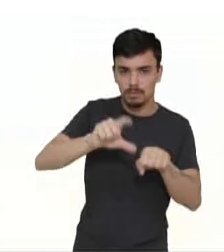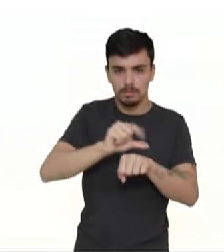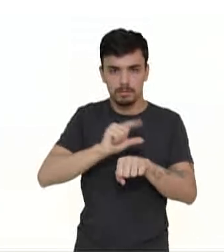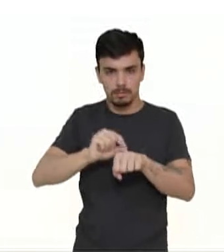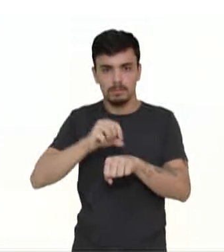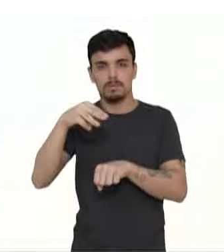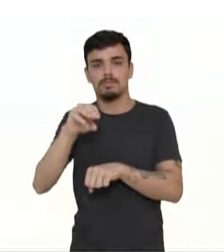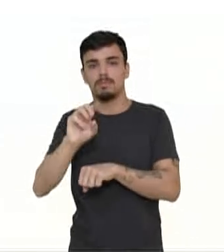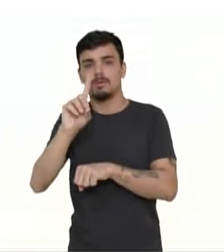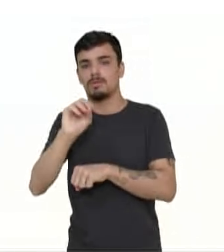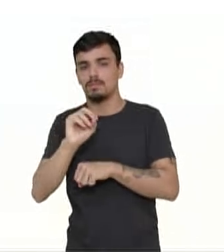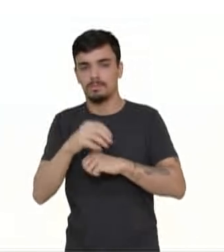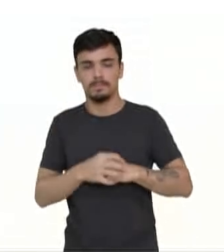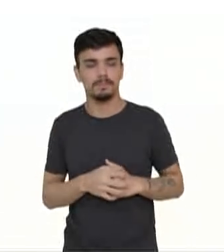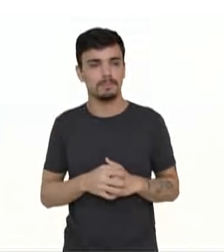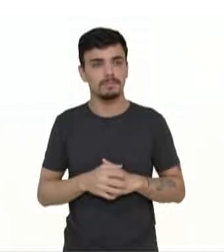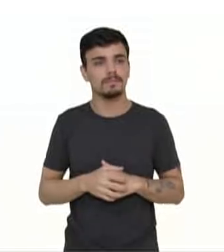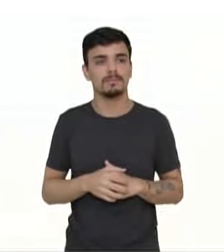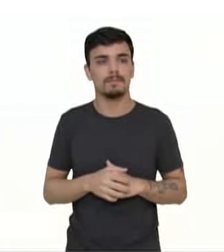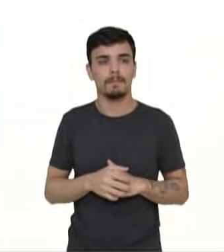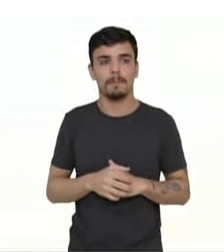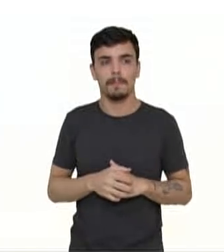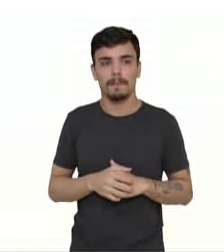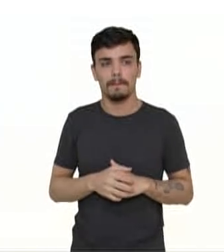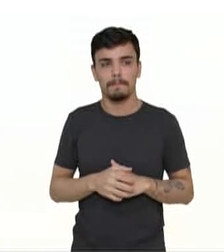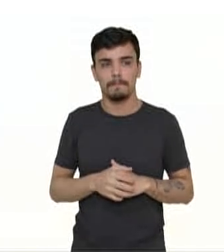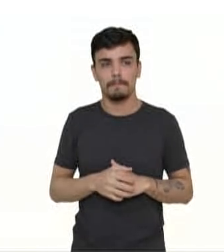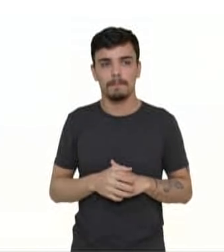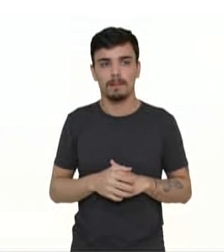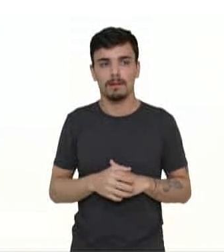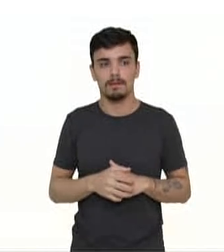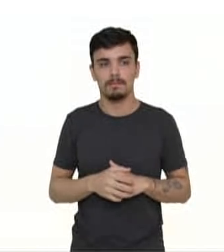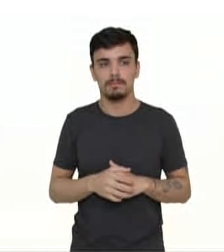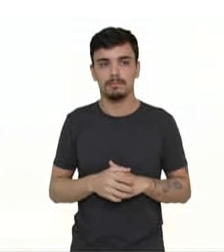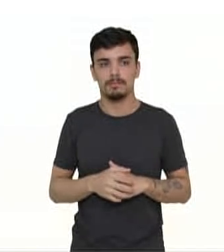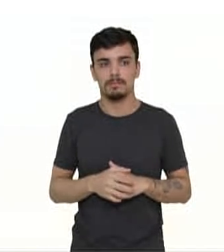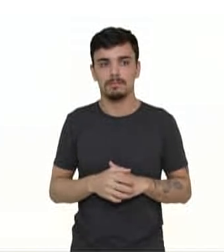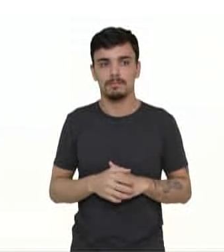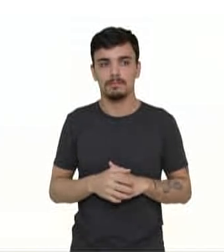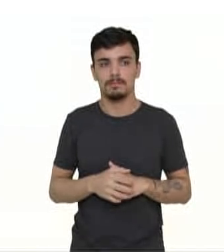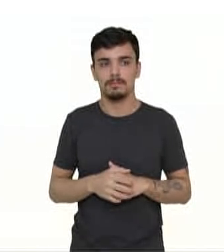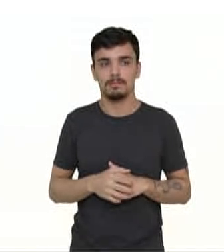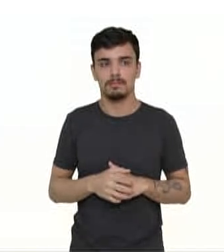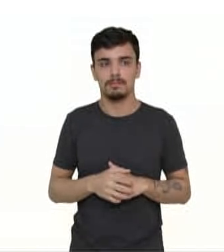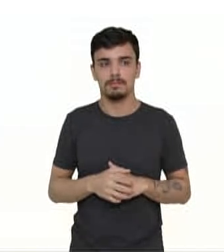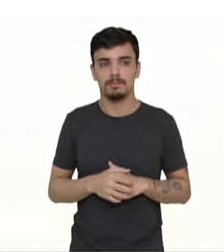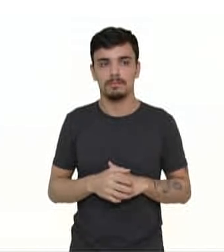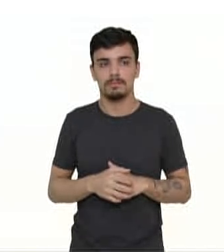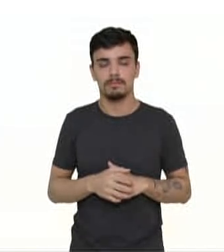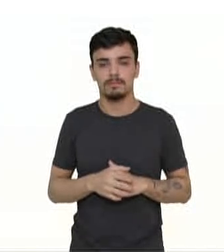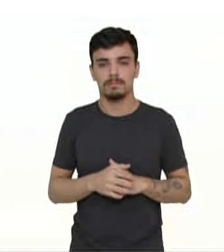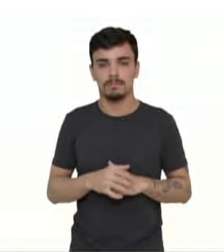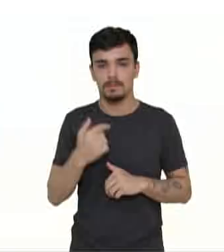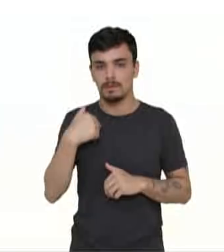modo. Ok? Então, a gente analisou esses elementos.